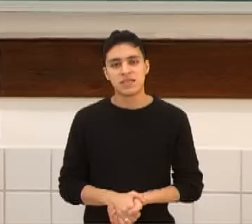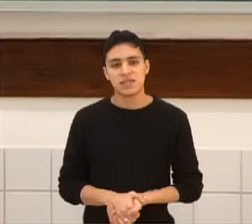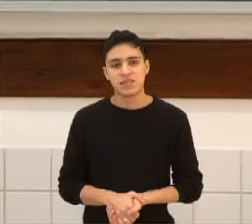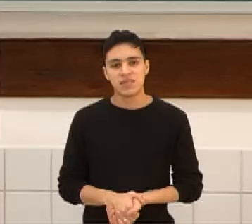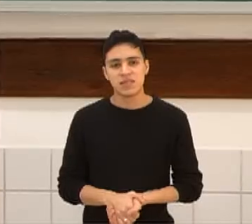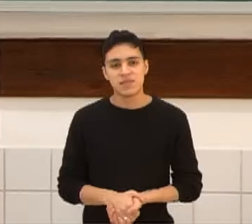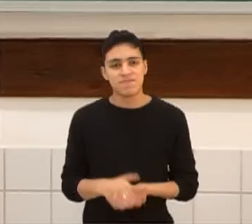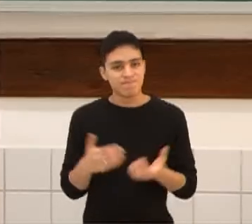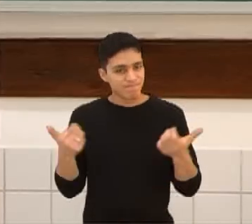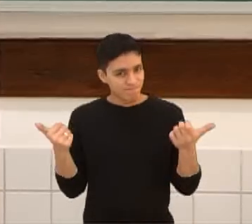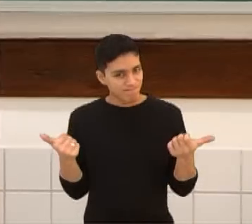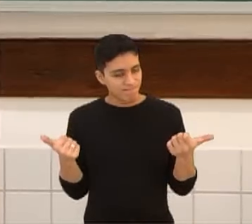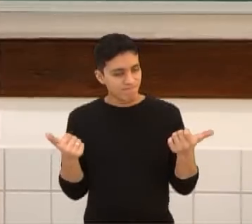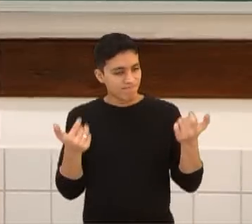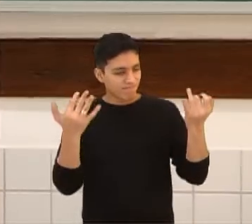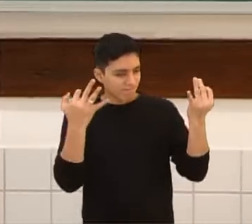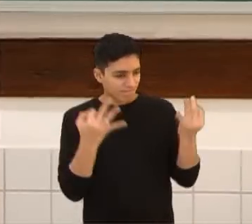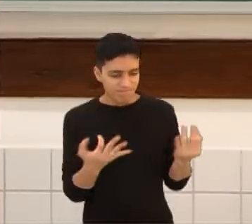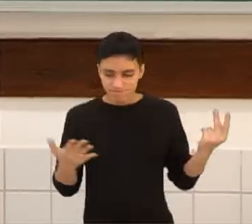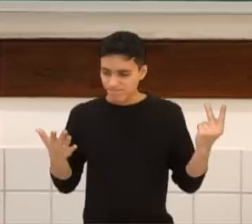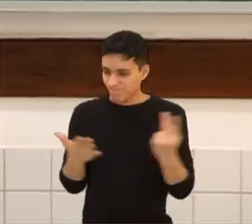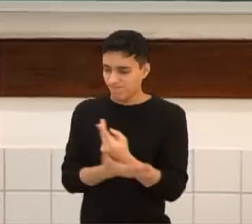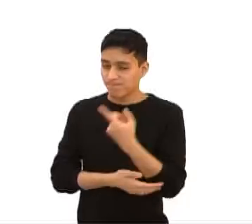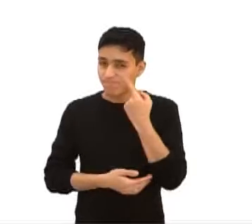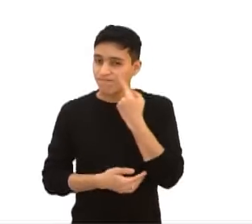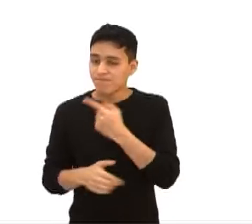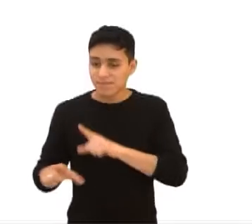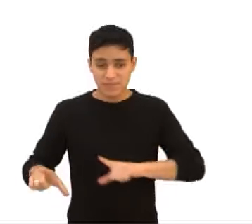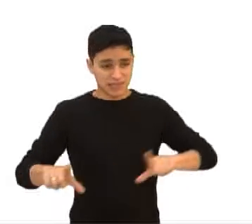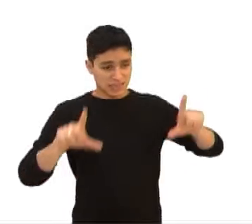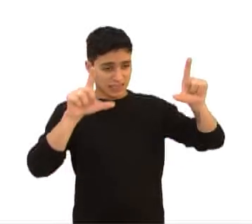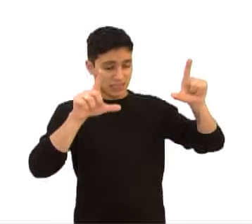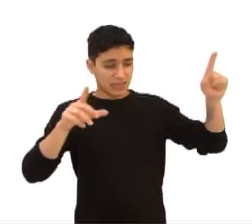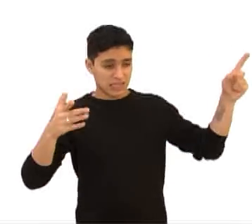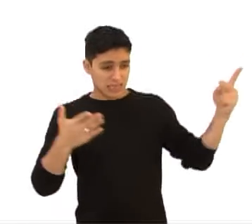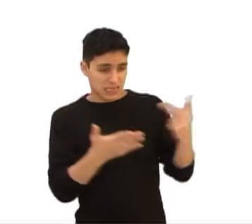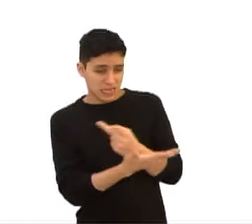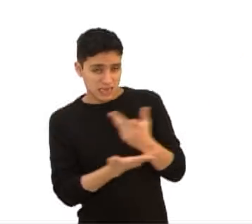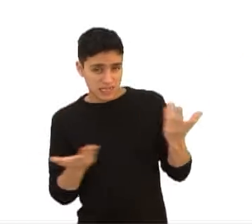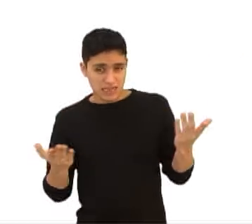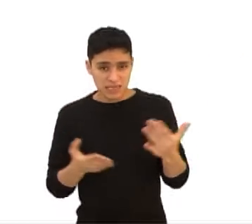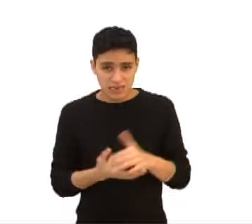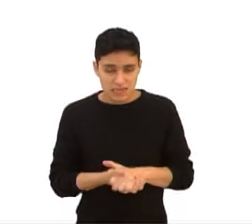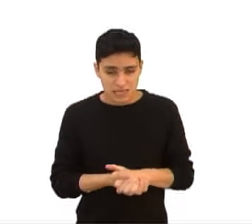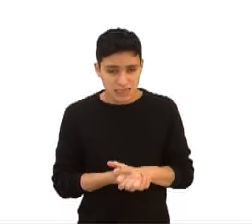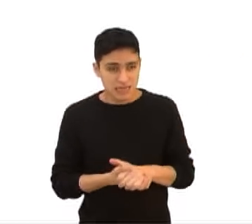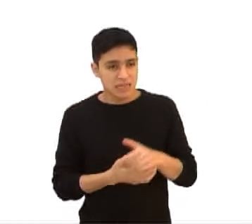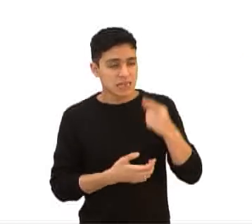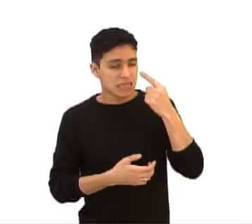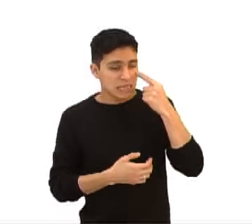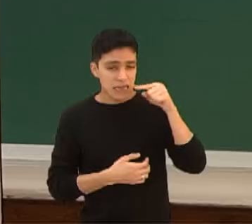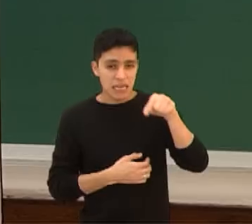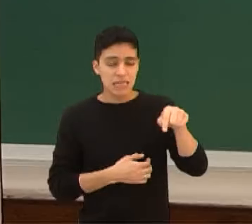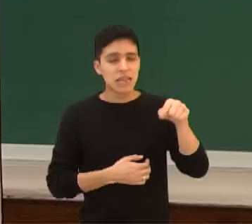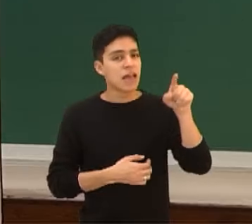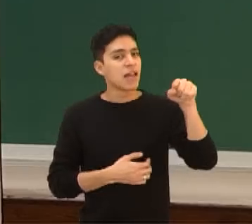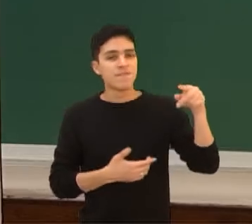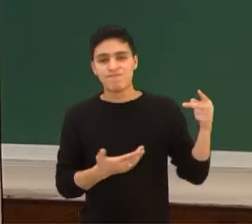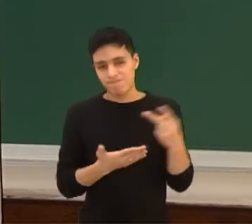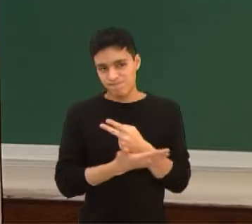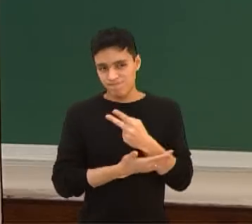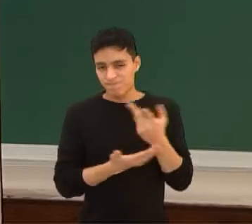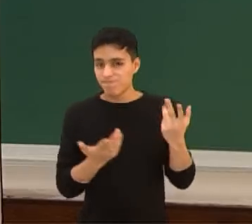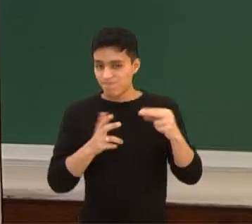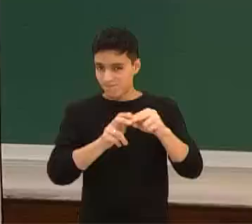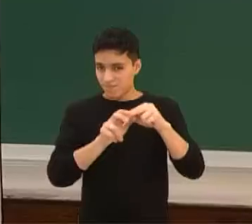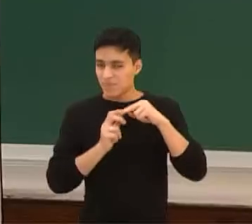Muito bem, correta ou incorreta? Vamos ver ali na tela para você, ó, incorreta. Então essa alternativa é incorreta. E daí